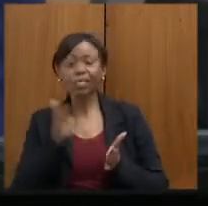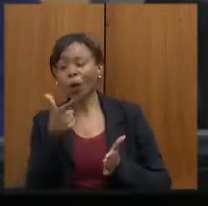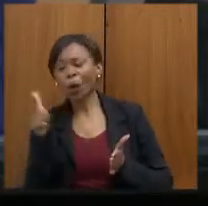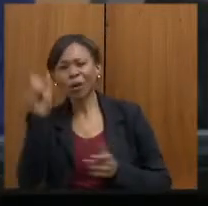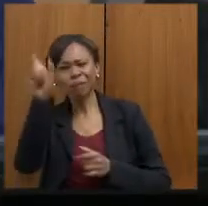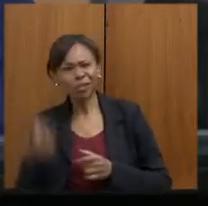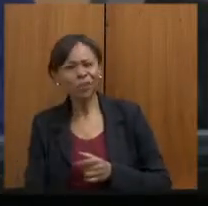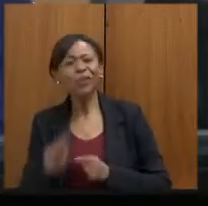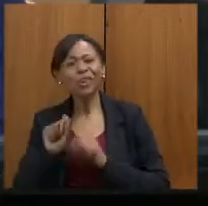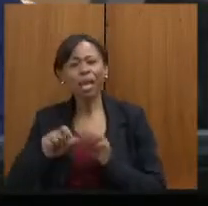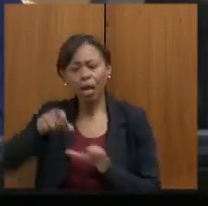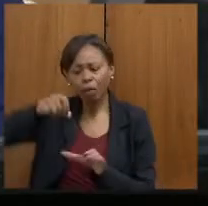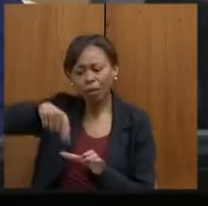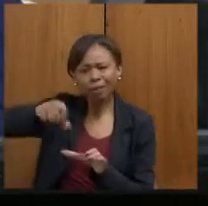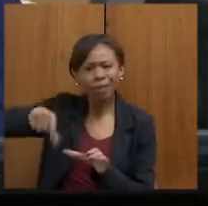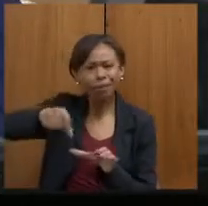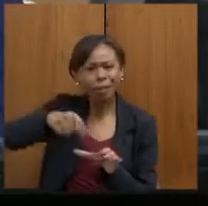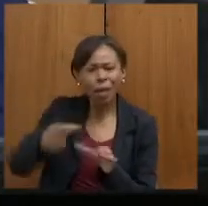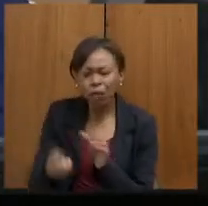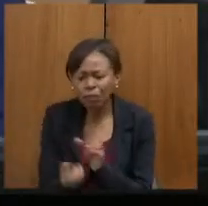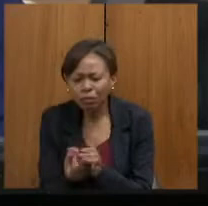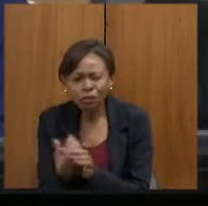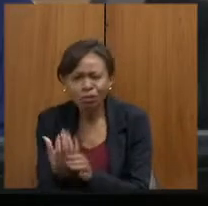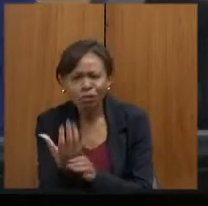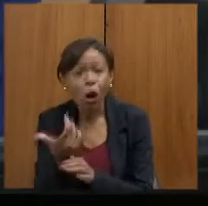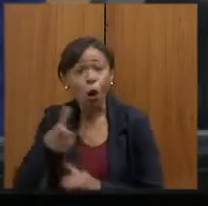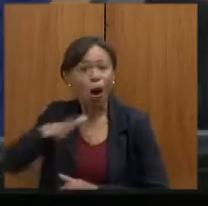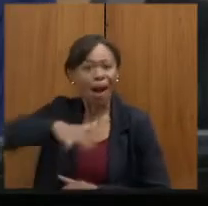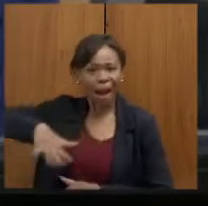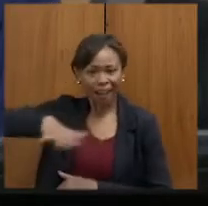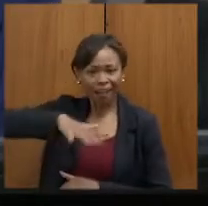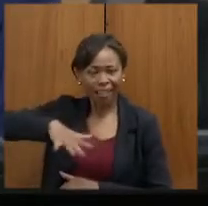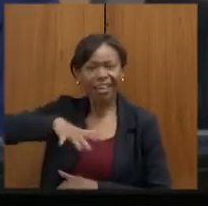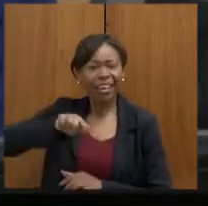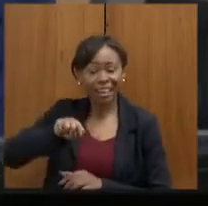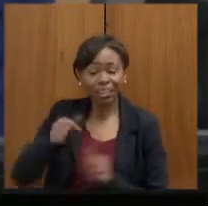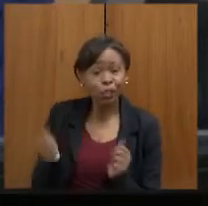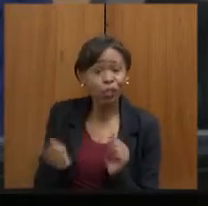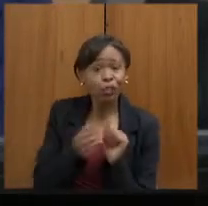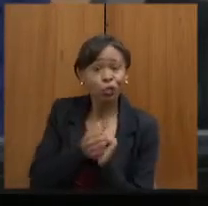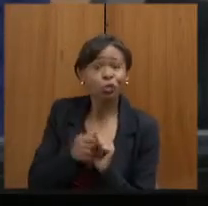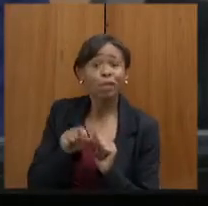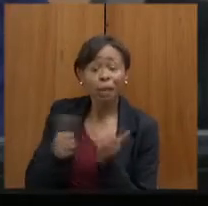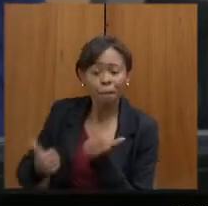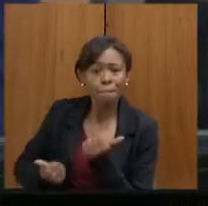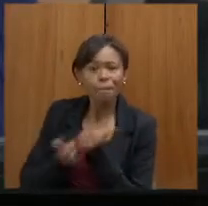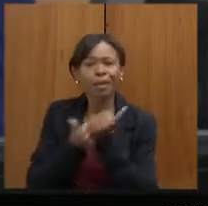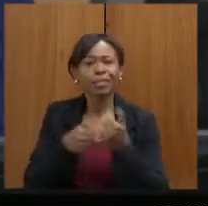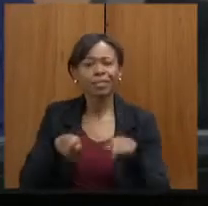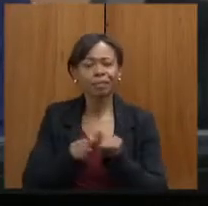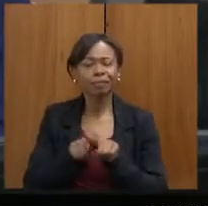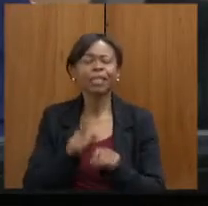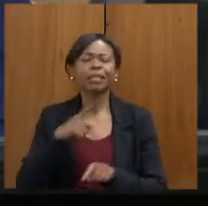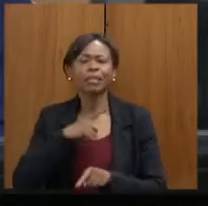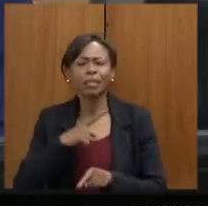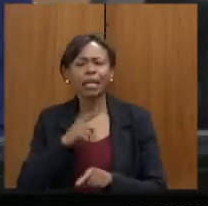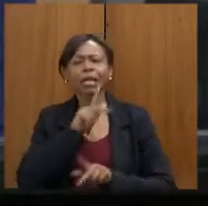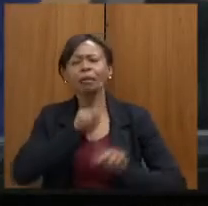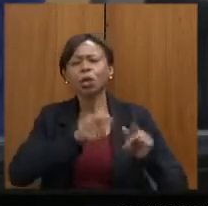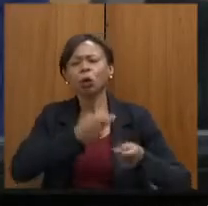muda quer dizer já é outro E olha que surgiu junto ali para poder dar suporte tenho que